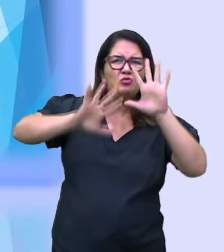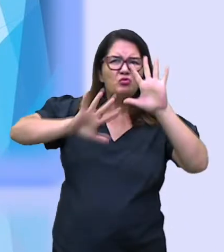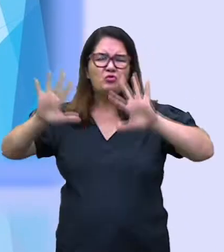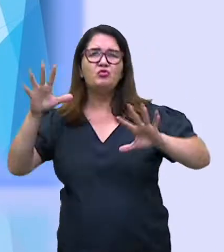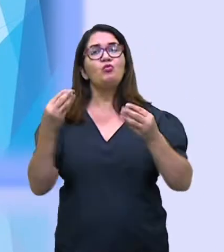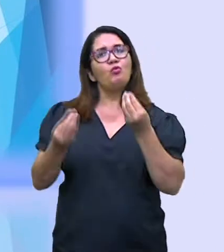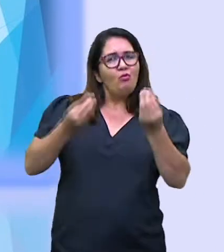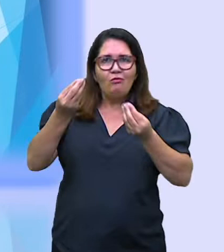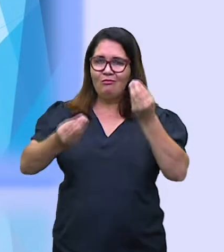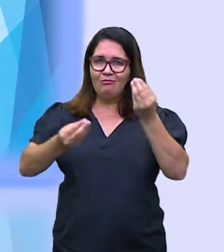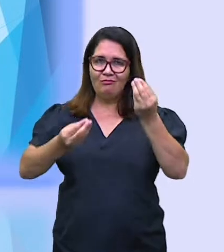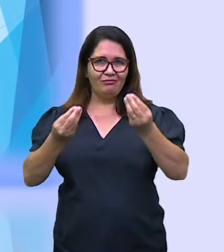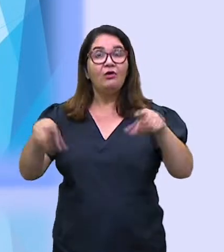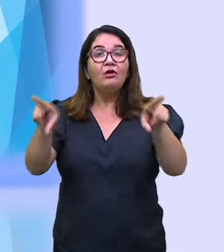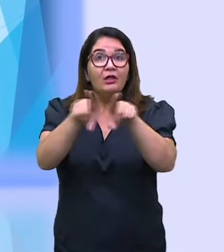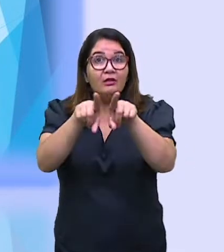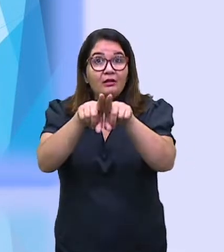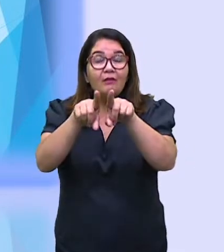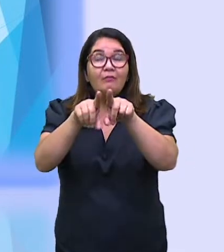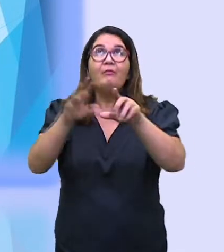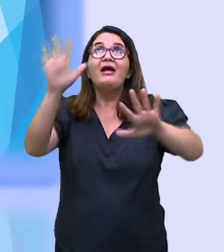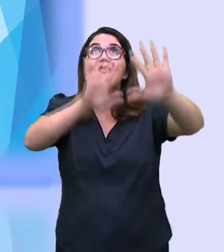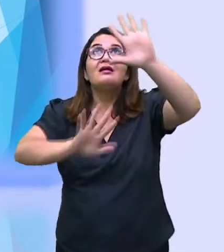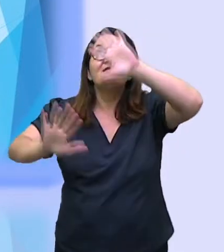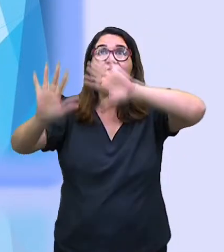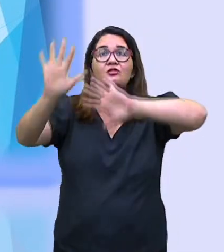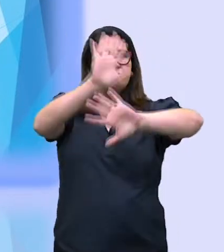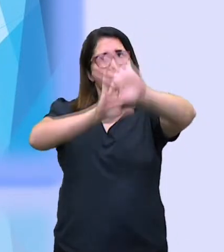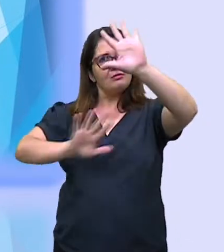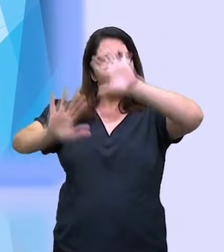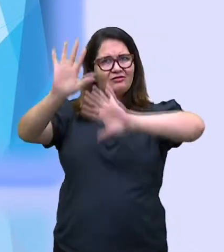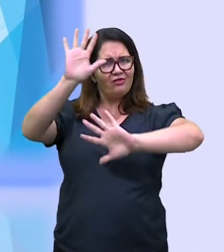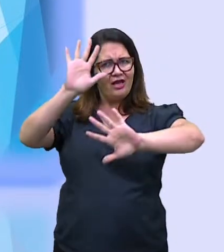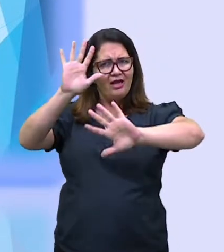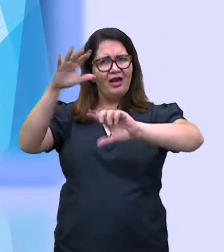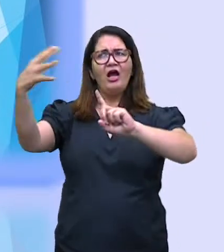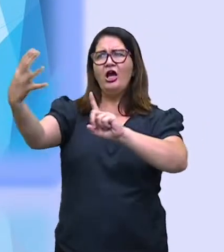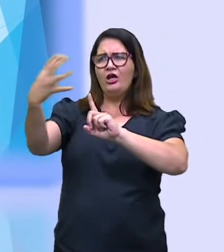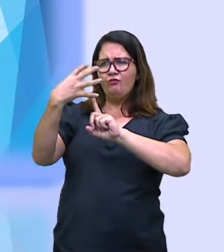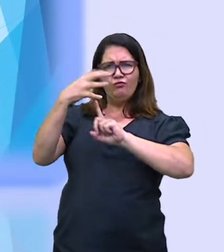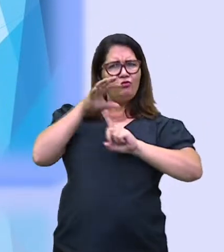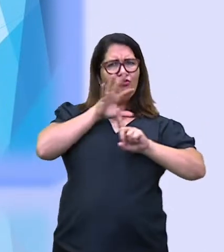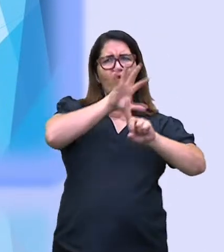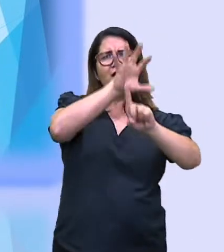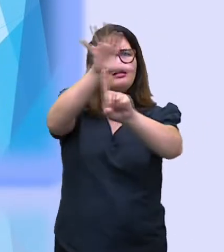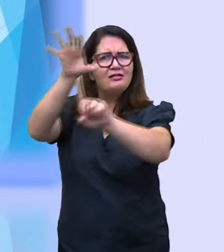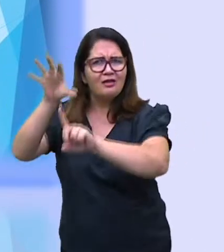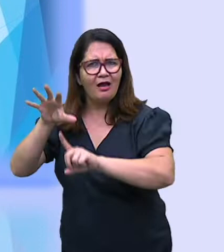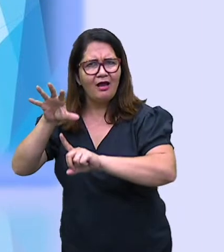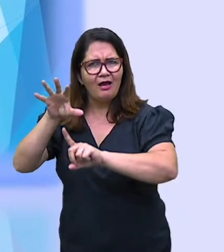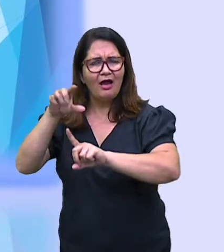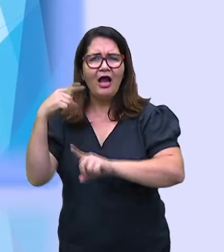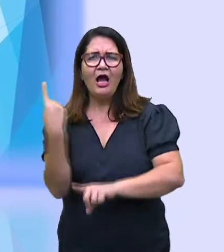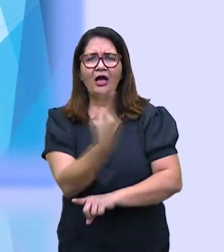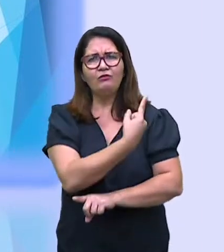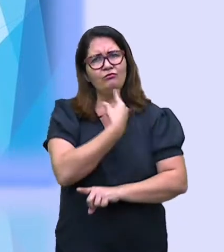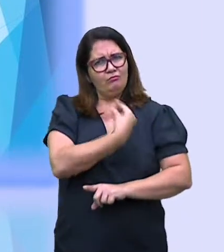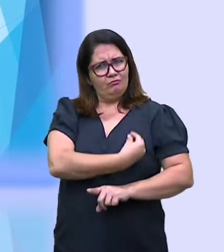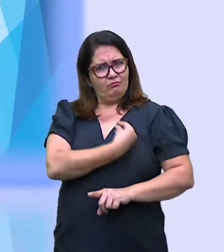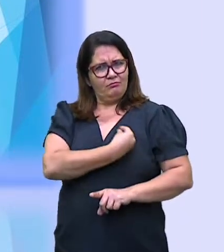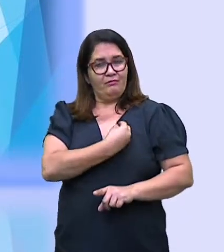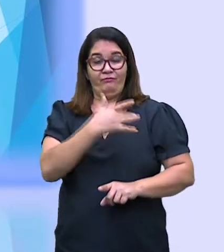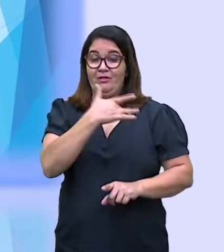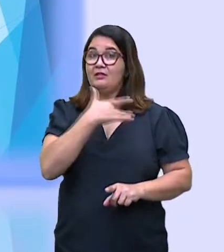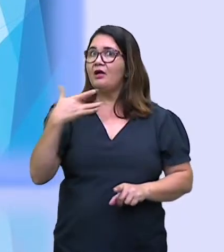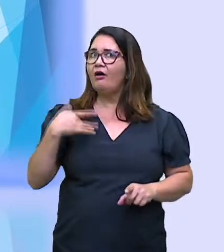E como que esse ar, como que essa atmosfera vai influenciar no nosso dia a dia? Vocês